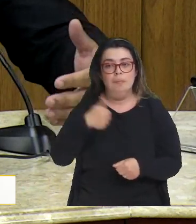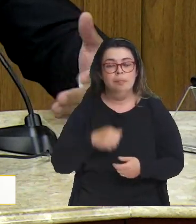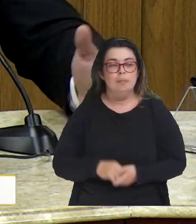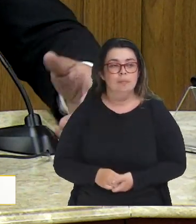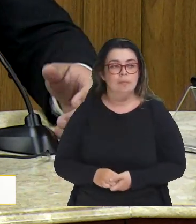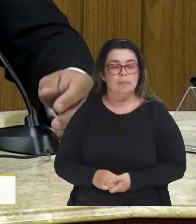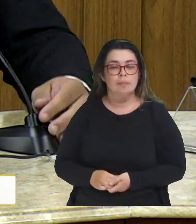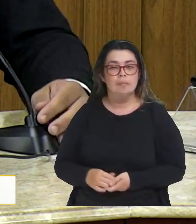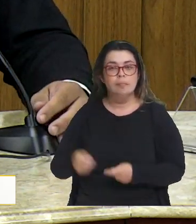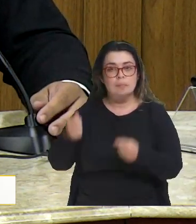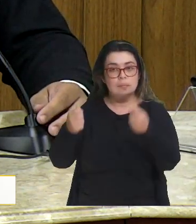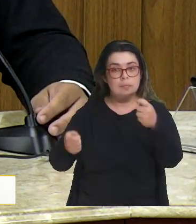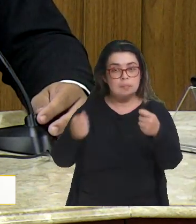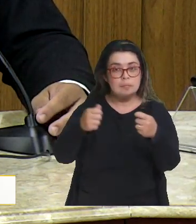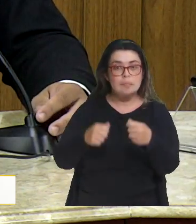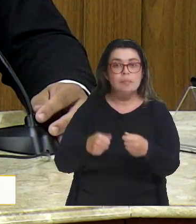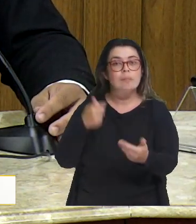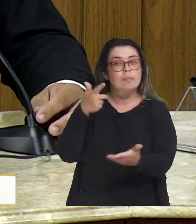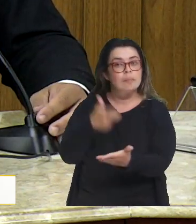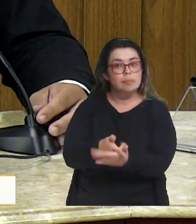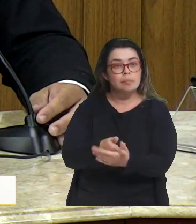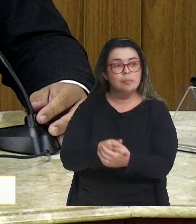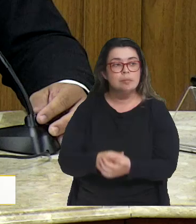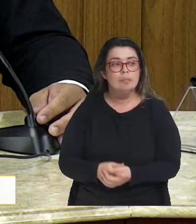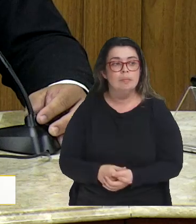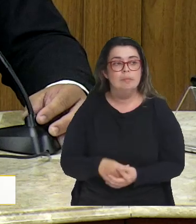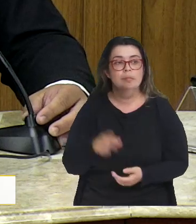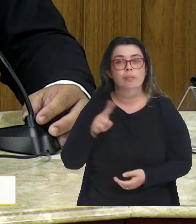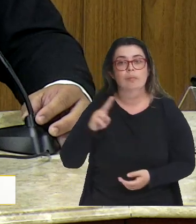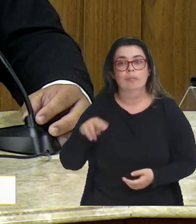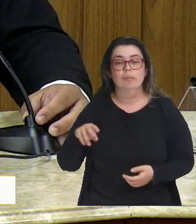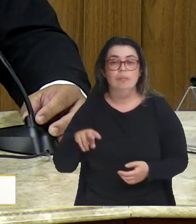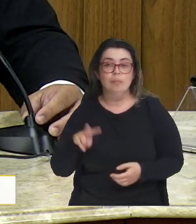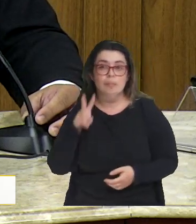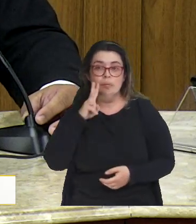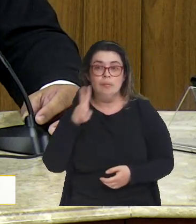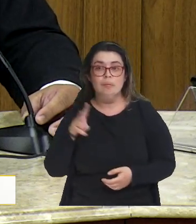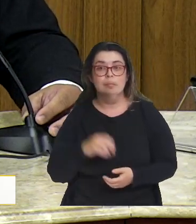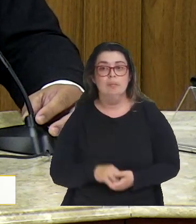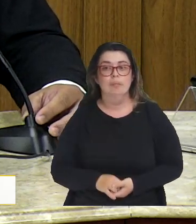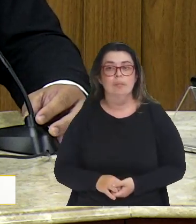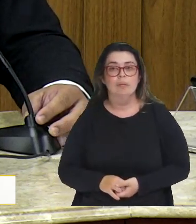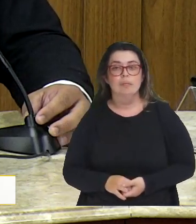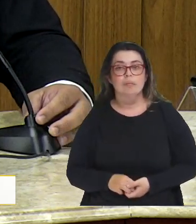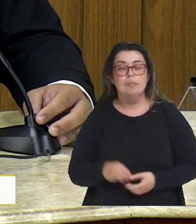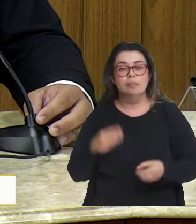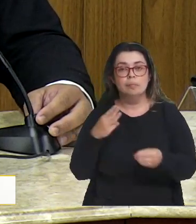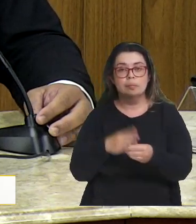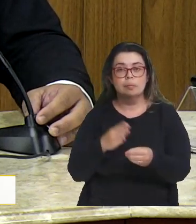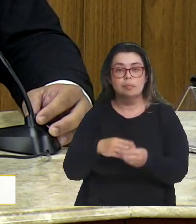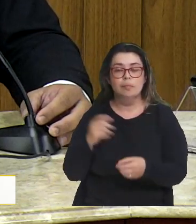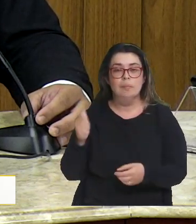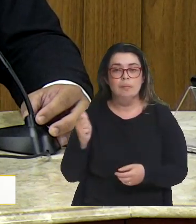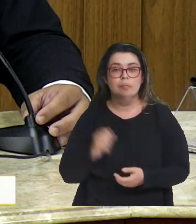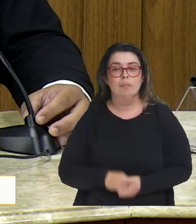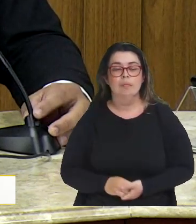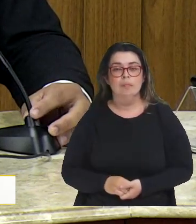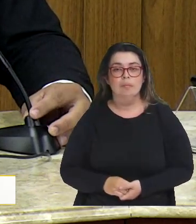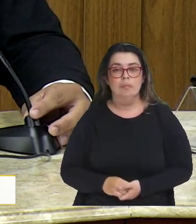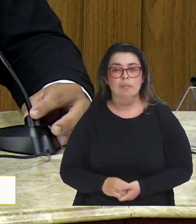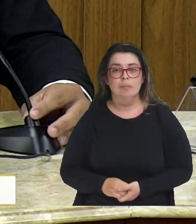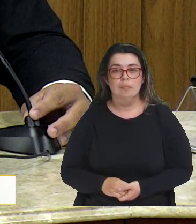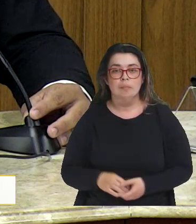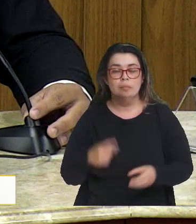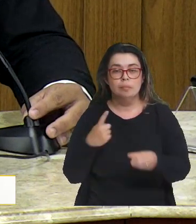com os equipamentos, que nunca antes visto foi comprado tanto equipamento para o nosso município. É sinal de que nossa cidade